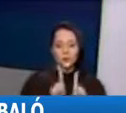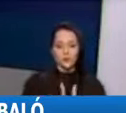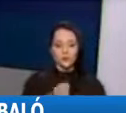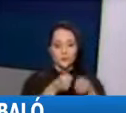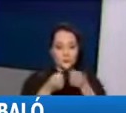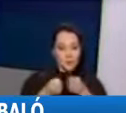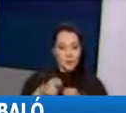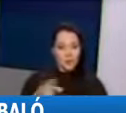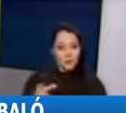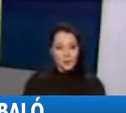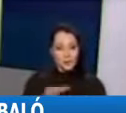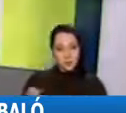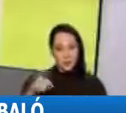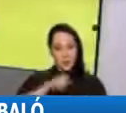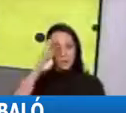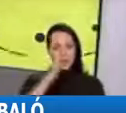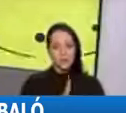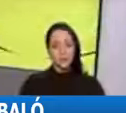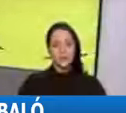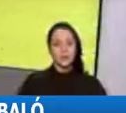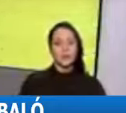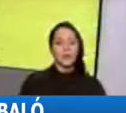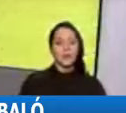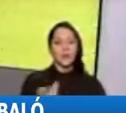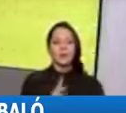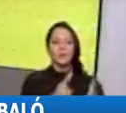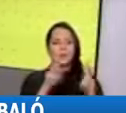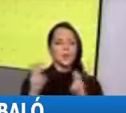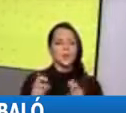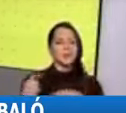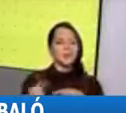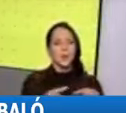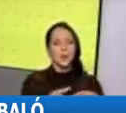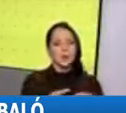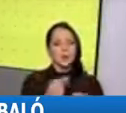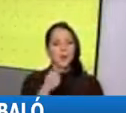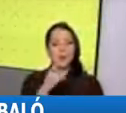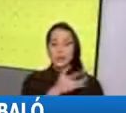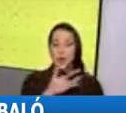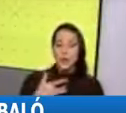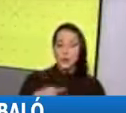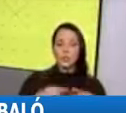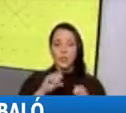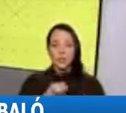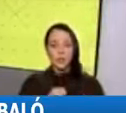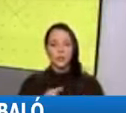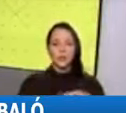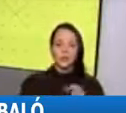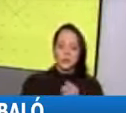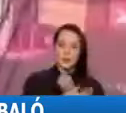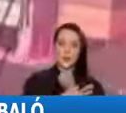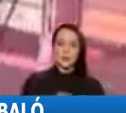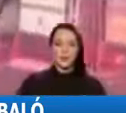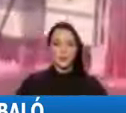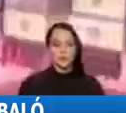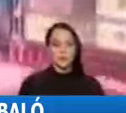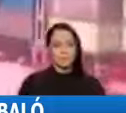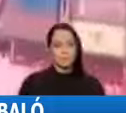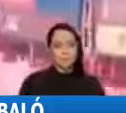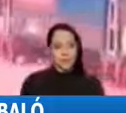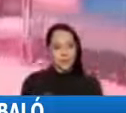que está em visita oficial ao Brasil entre os assuntos debatidos saúde educação e segurança